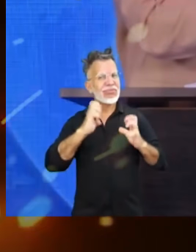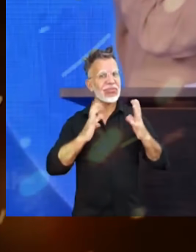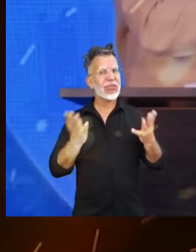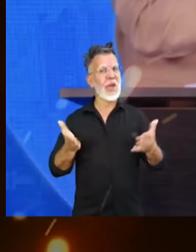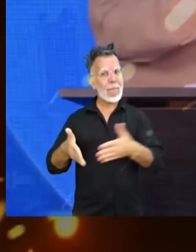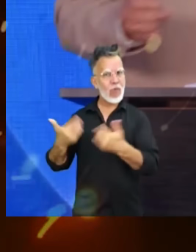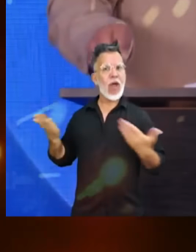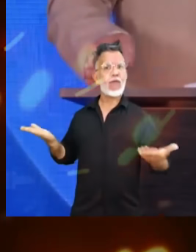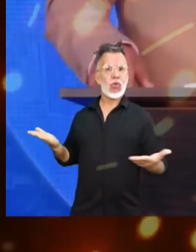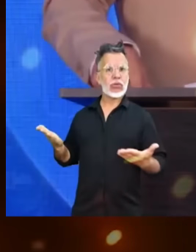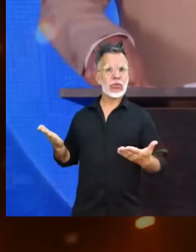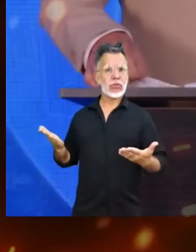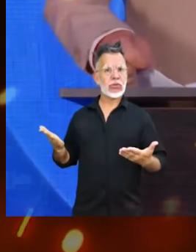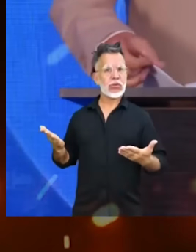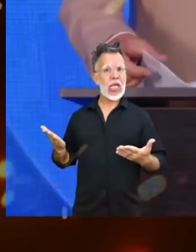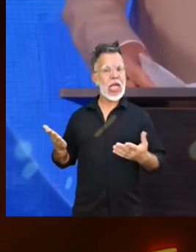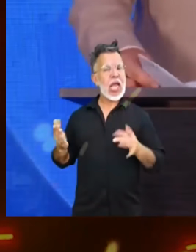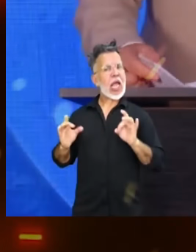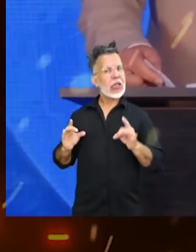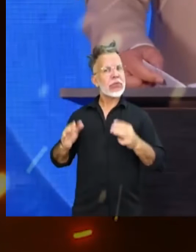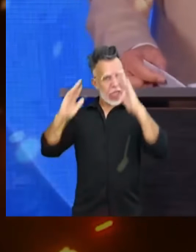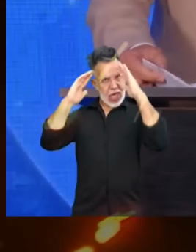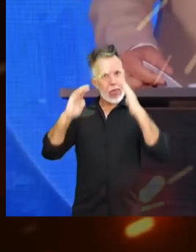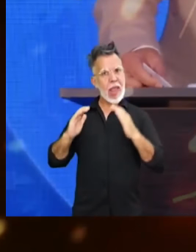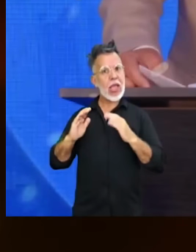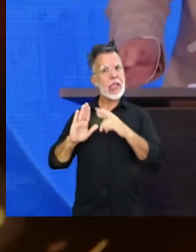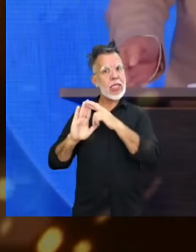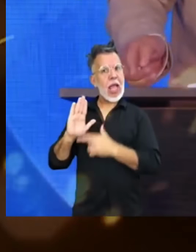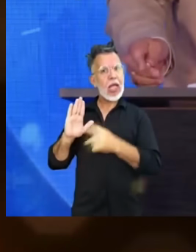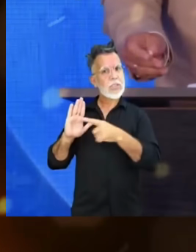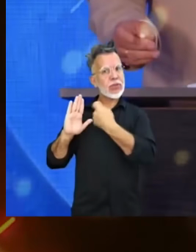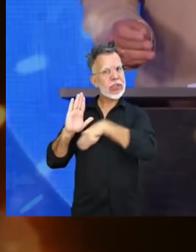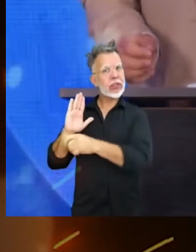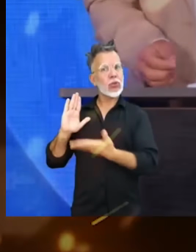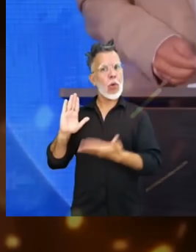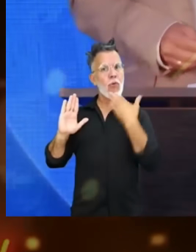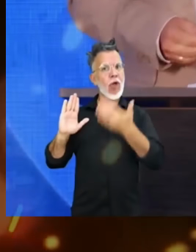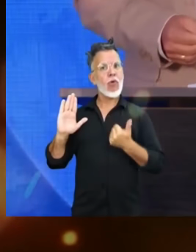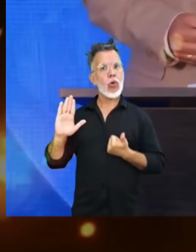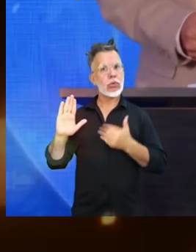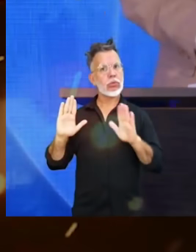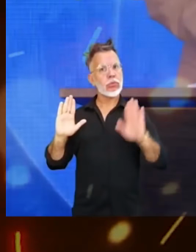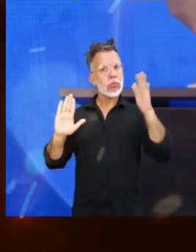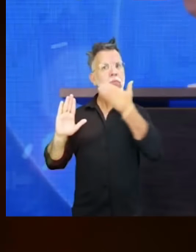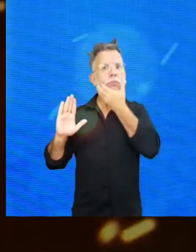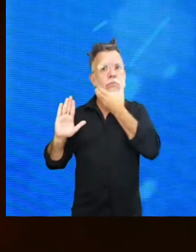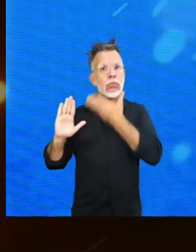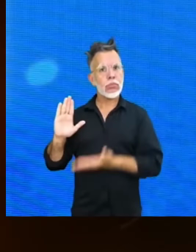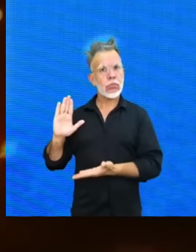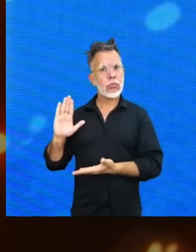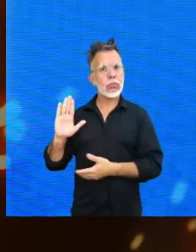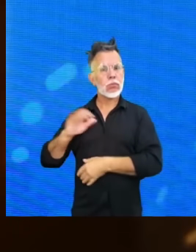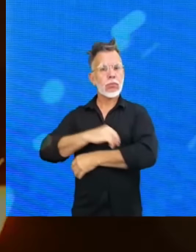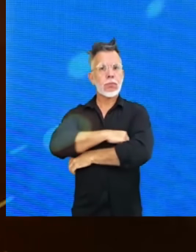apenas uma questão de respeito as regras que o senhor assinou por favor candidato o tempo tá rodando